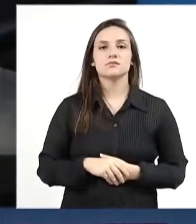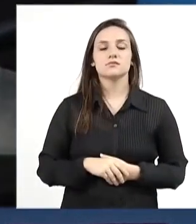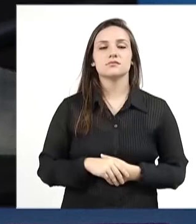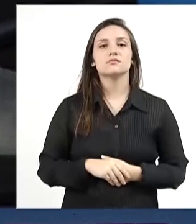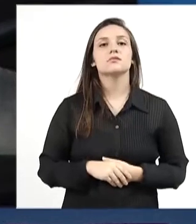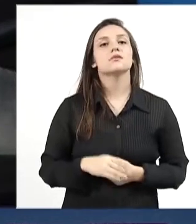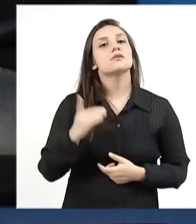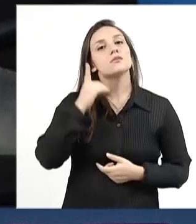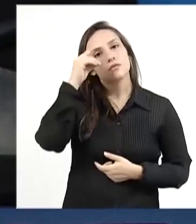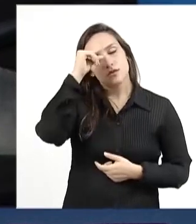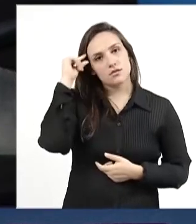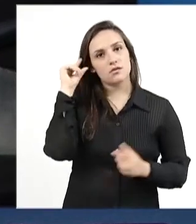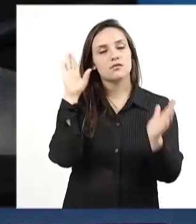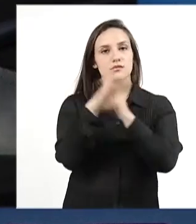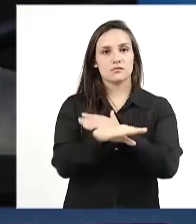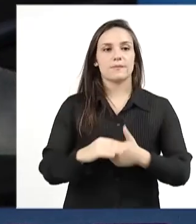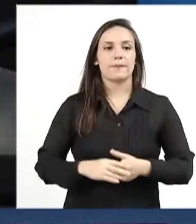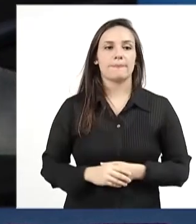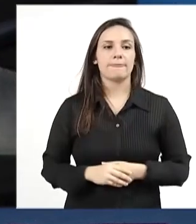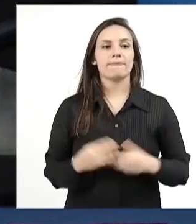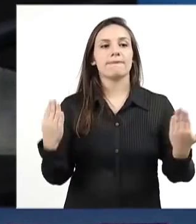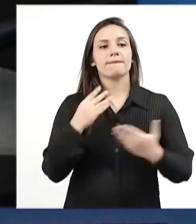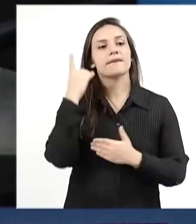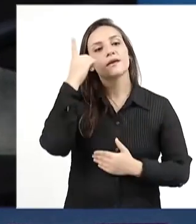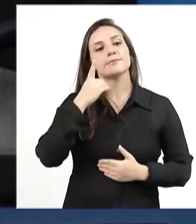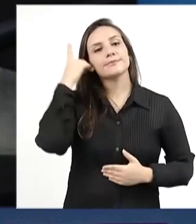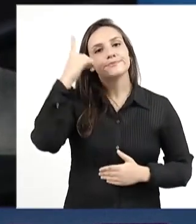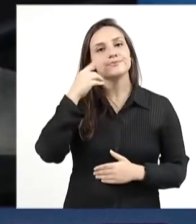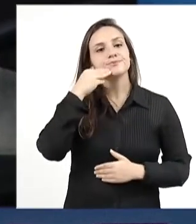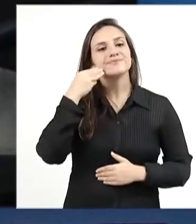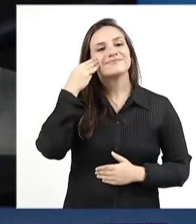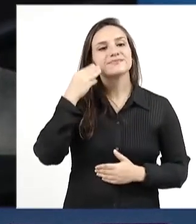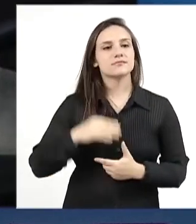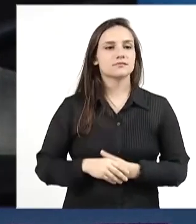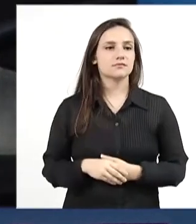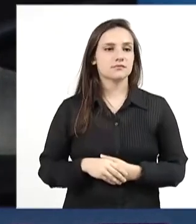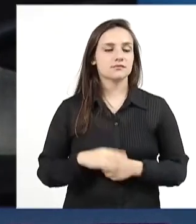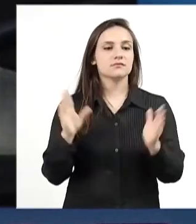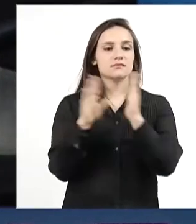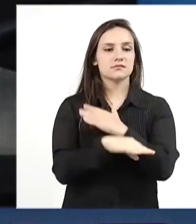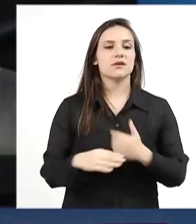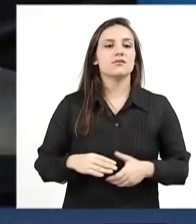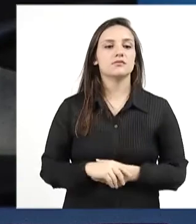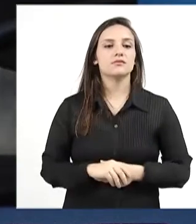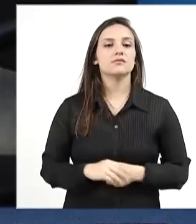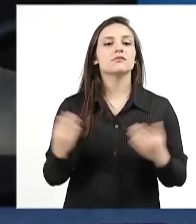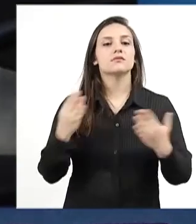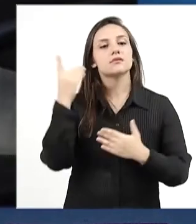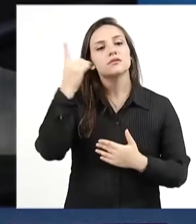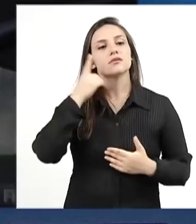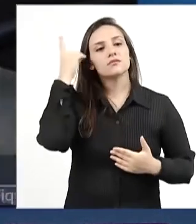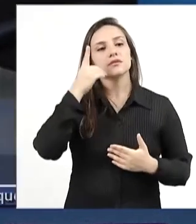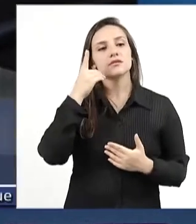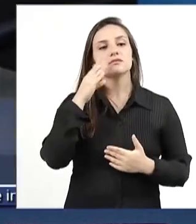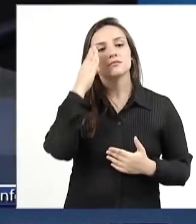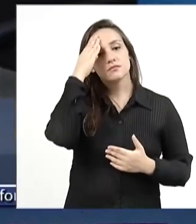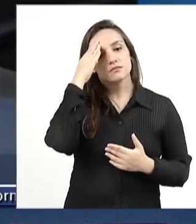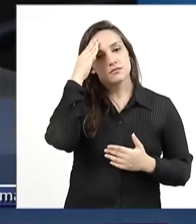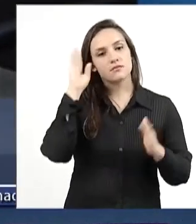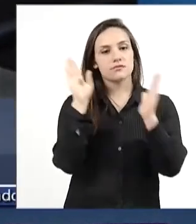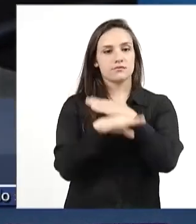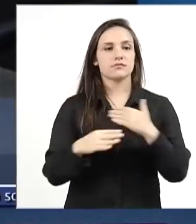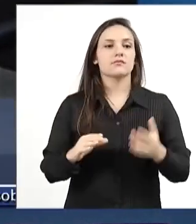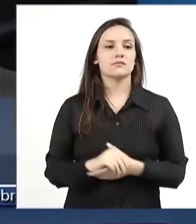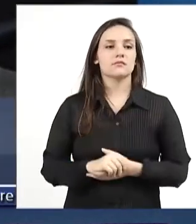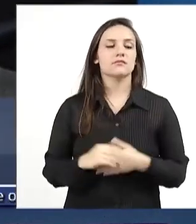deputado Herculano Borges. Transfere. Com a palavra, o deputado Marçal Filho. Transfere. Com a palavra, o deputado Barbosinha.